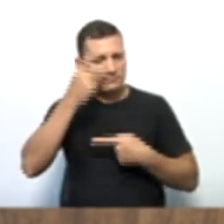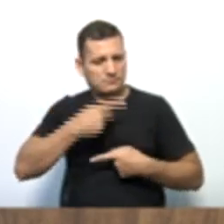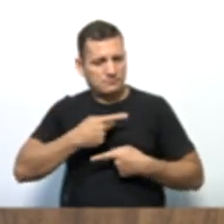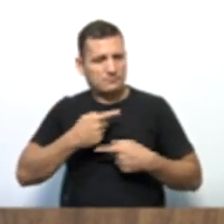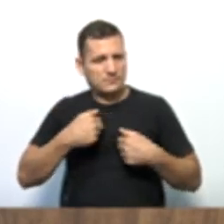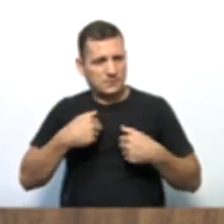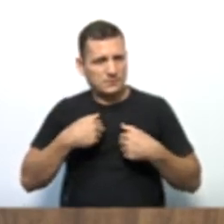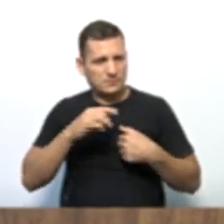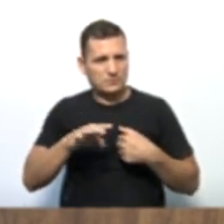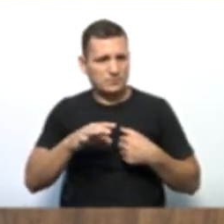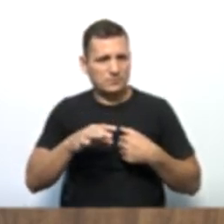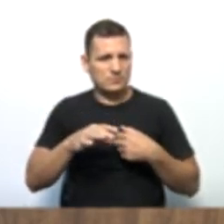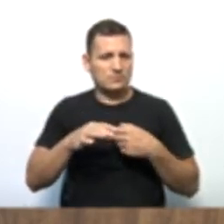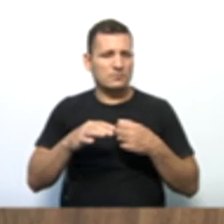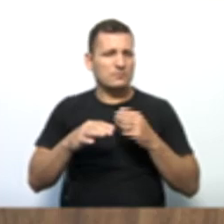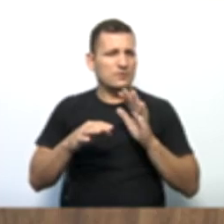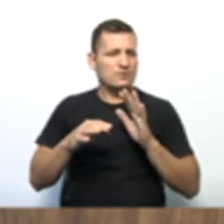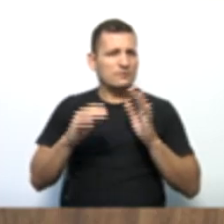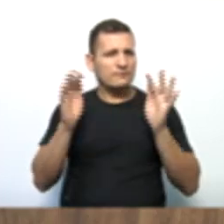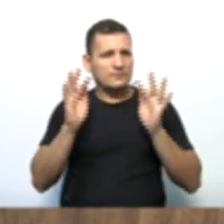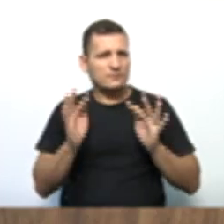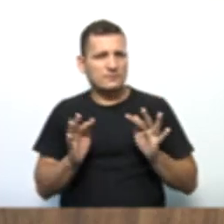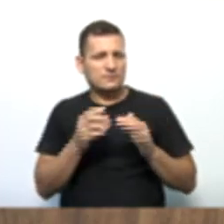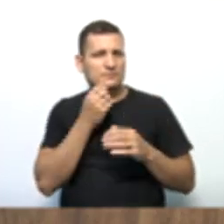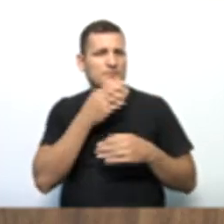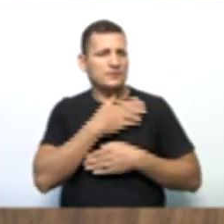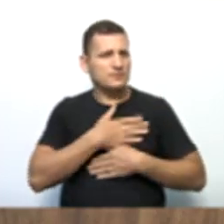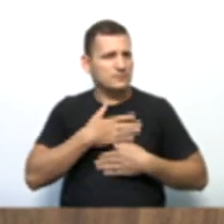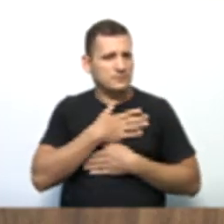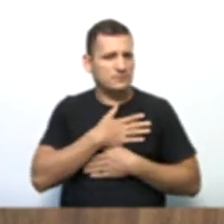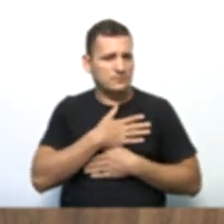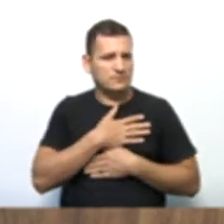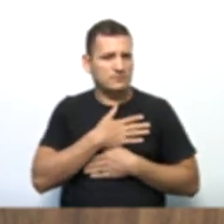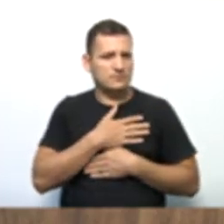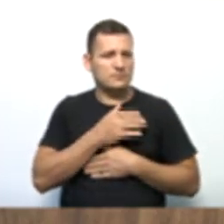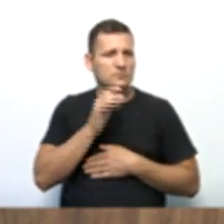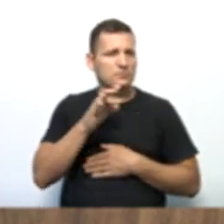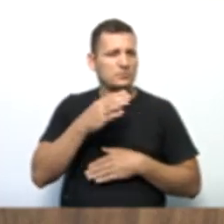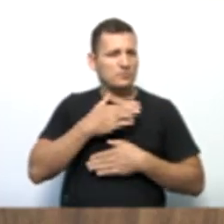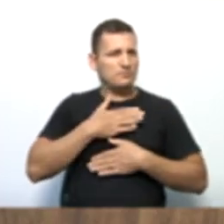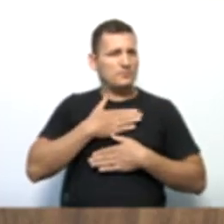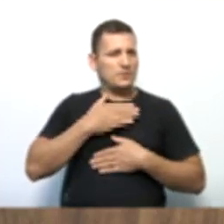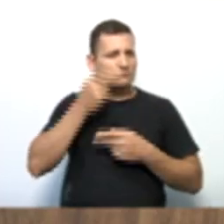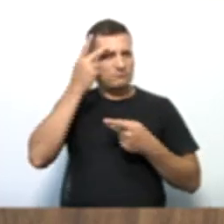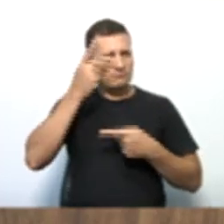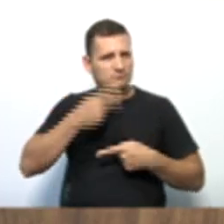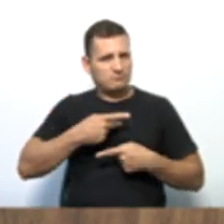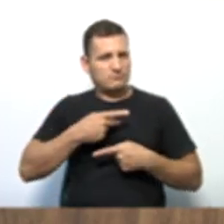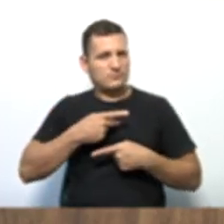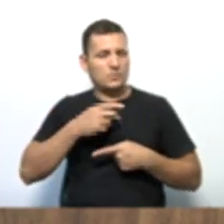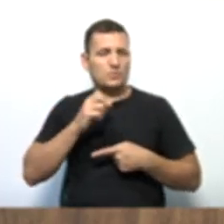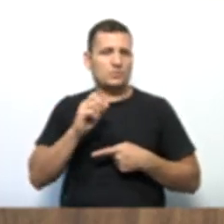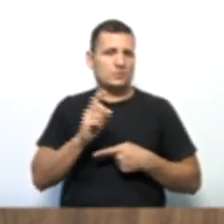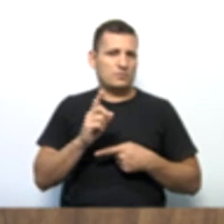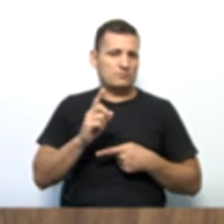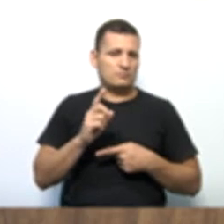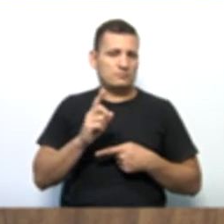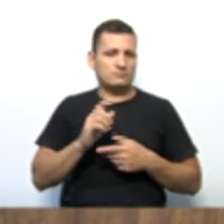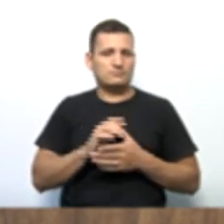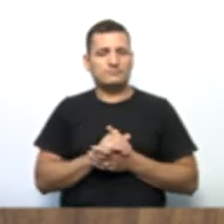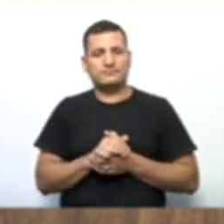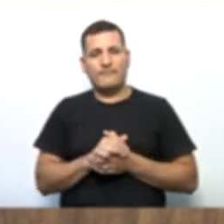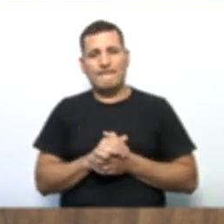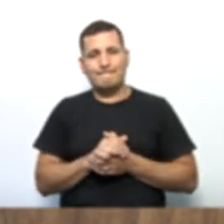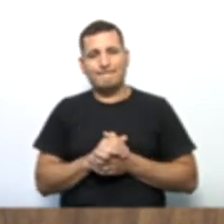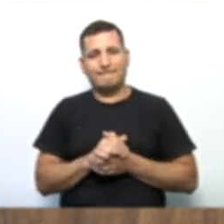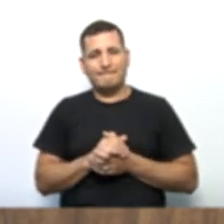lado? Será que a ideia de felicidade, de bem-estar, ela tem que ser pensada só do meu ponto de satisfação ou não, né? Aí, professor, como é que